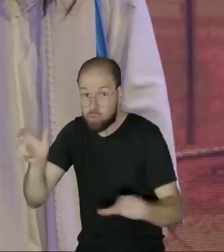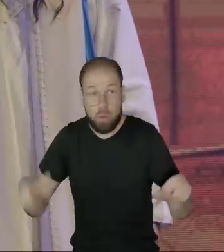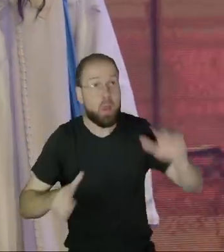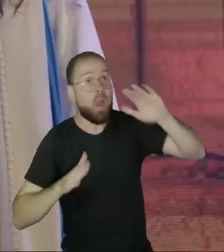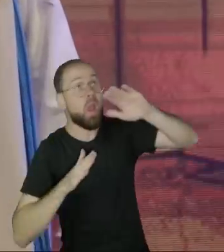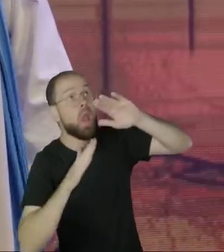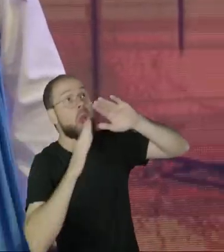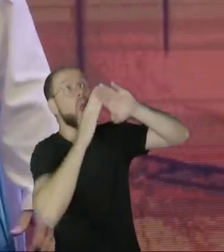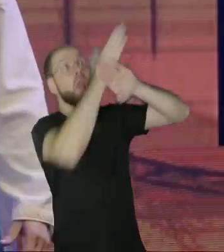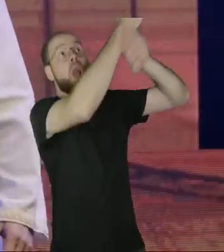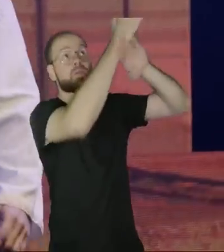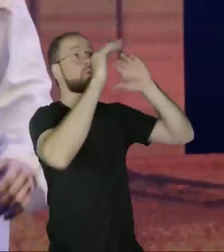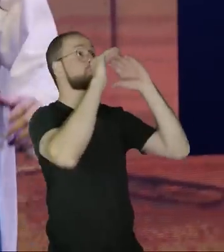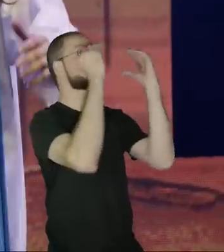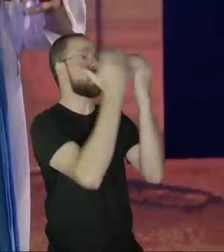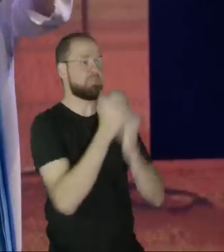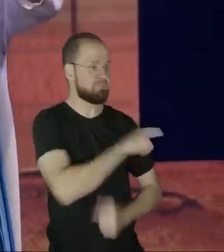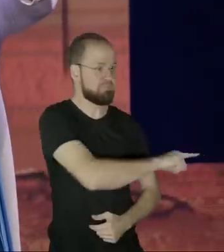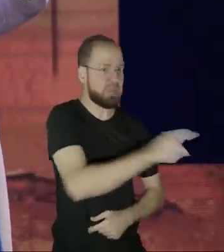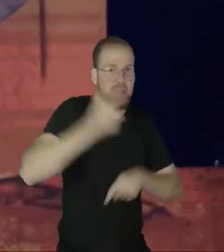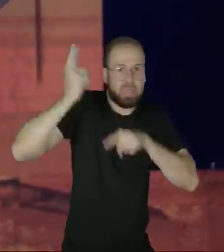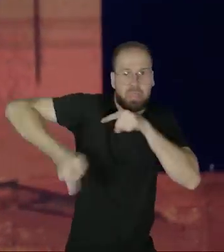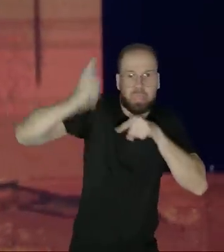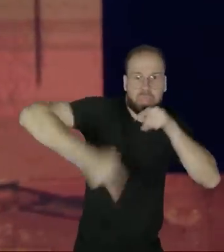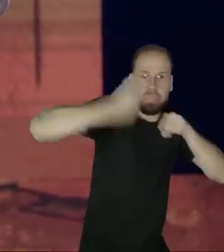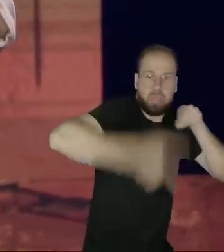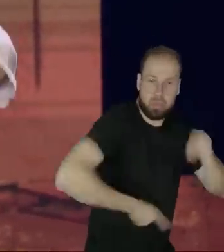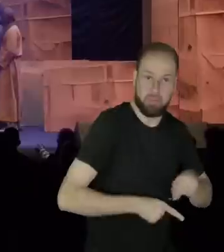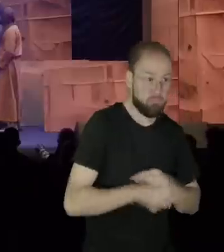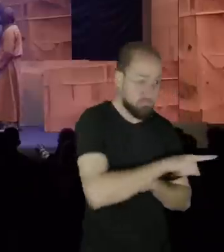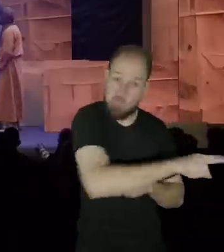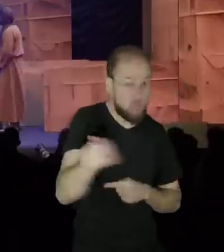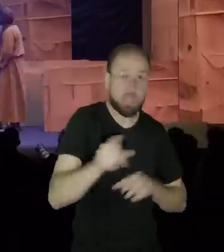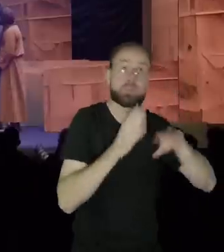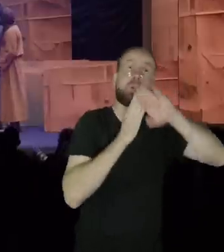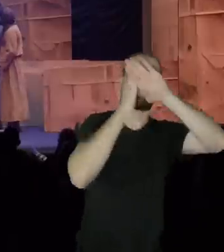não entram, nem deixam entrar aqueles que o queriam fazer.